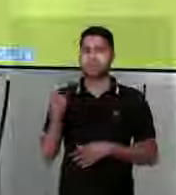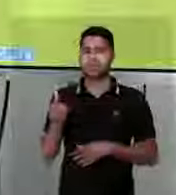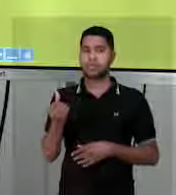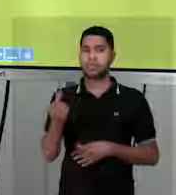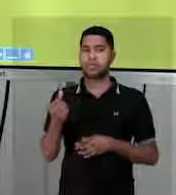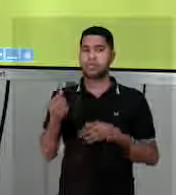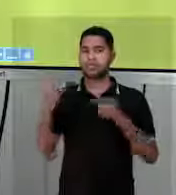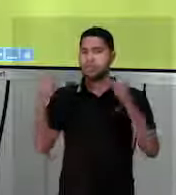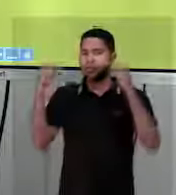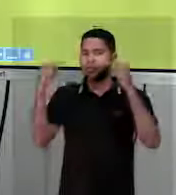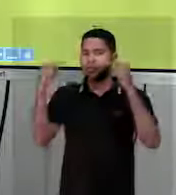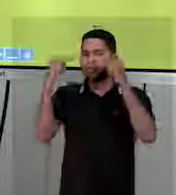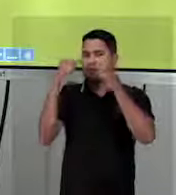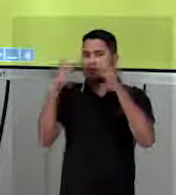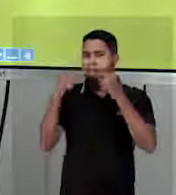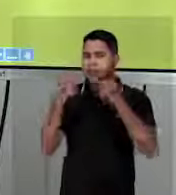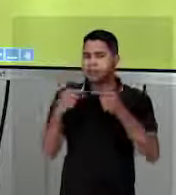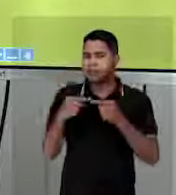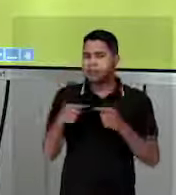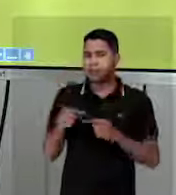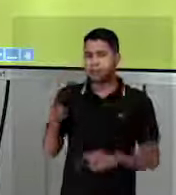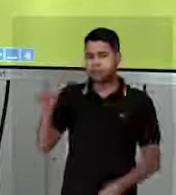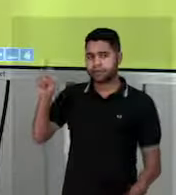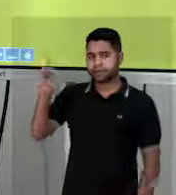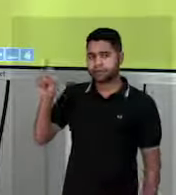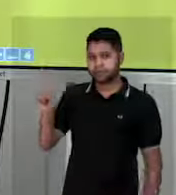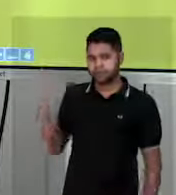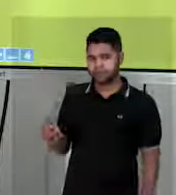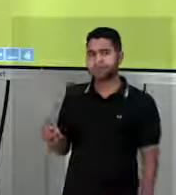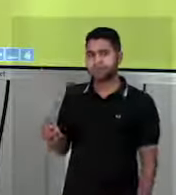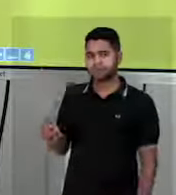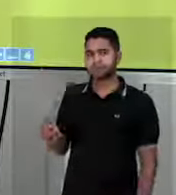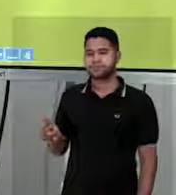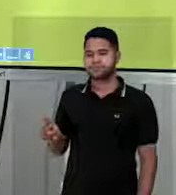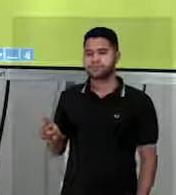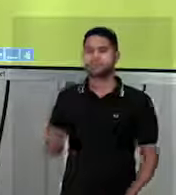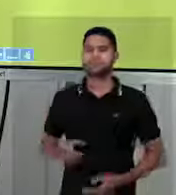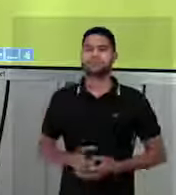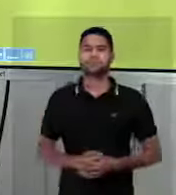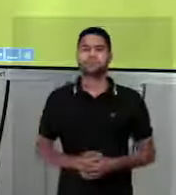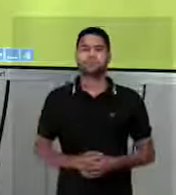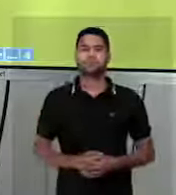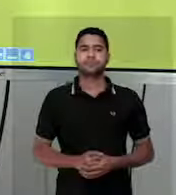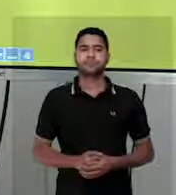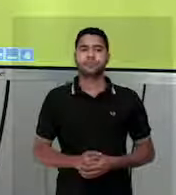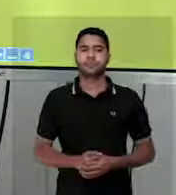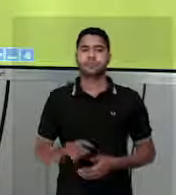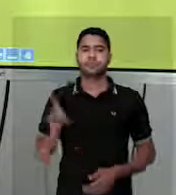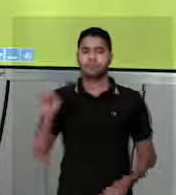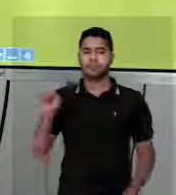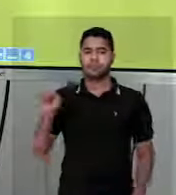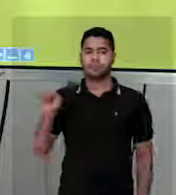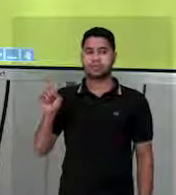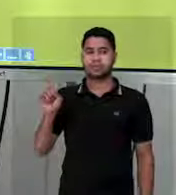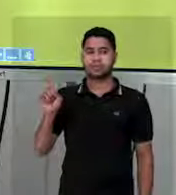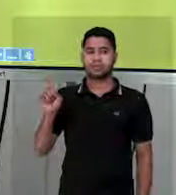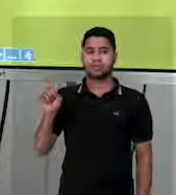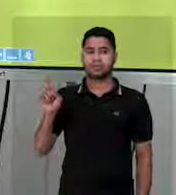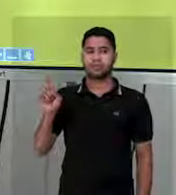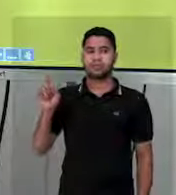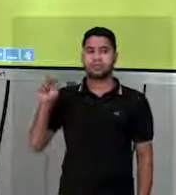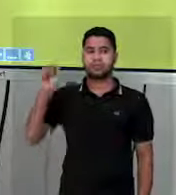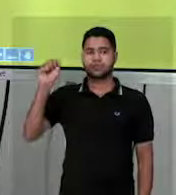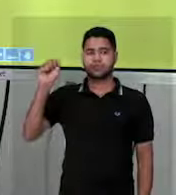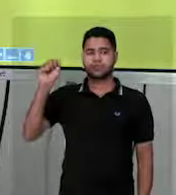para relacionar as doenças a seguir com os respectivos agentes etiológicos. Então aqui nós temos os agentes